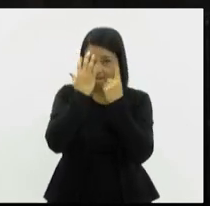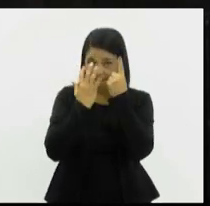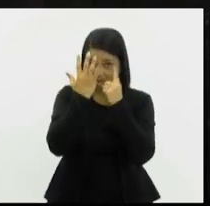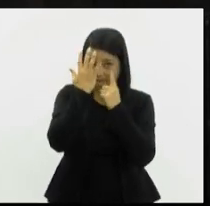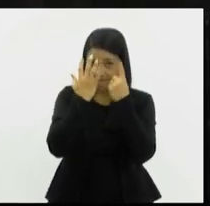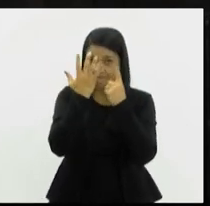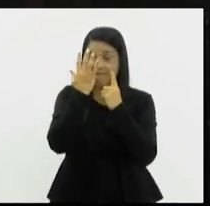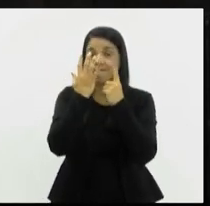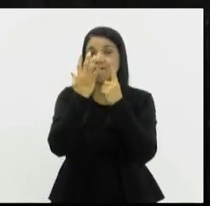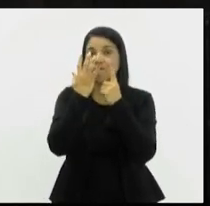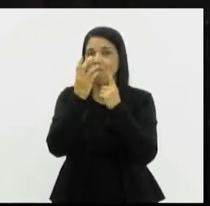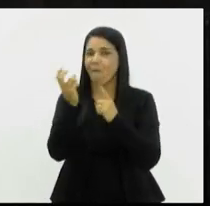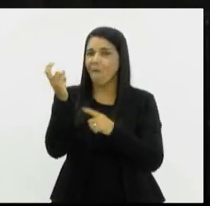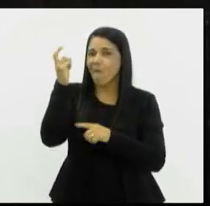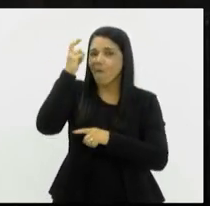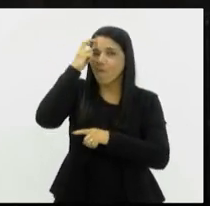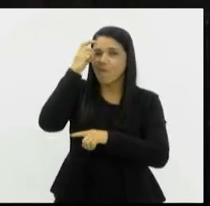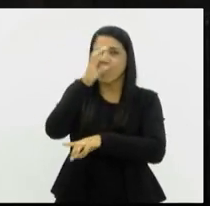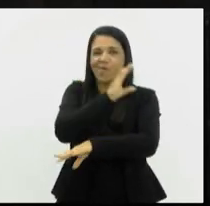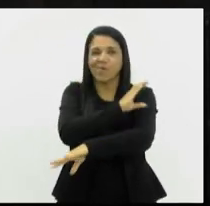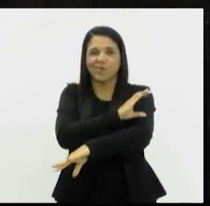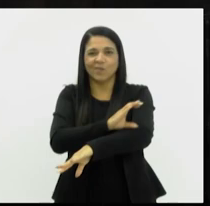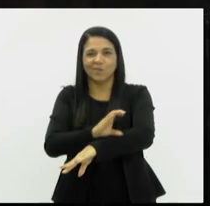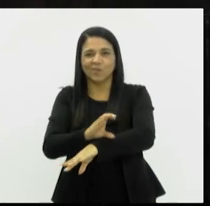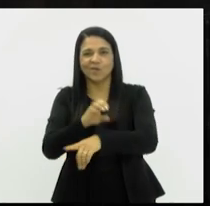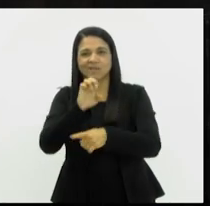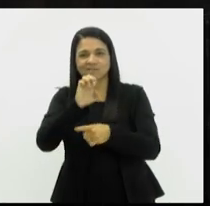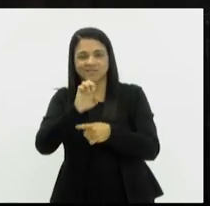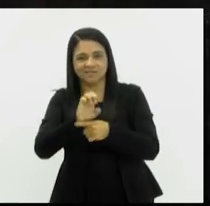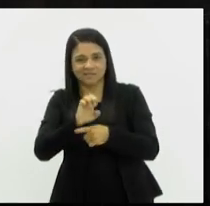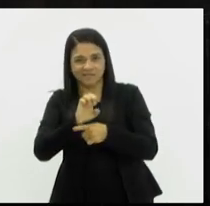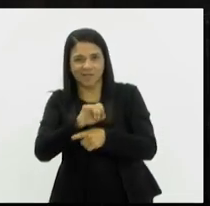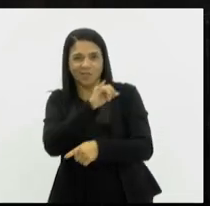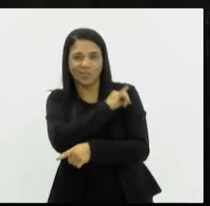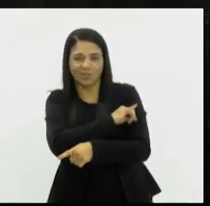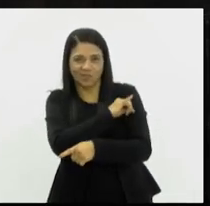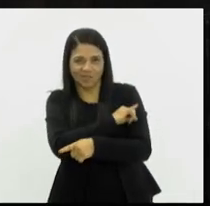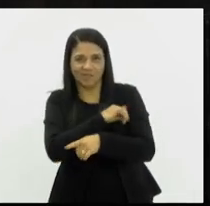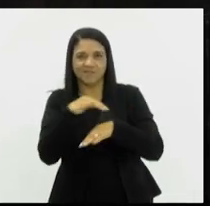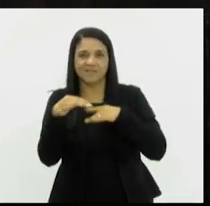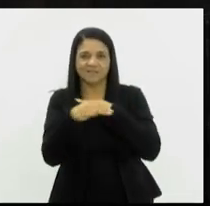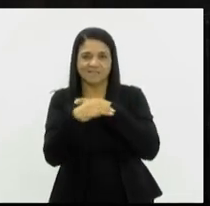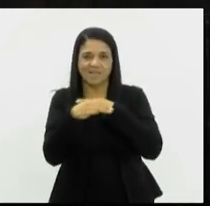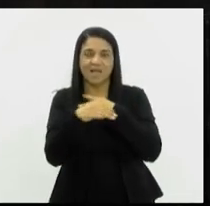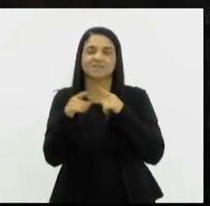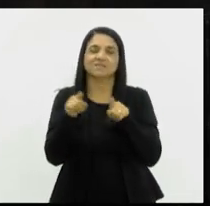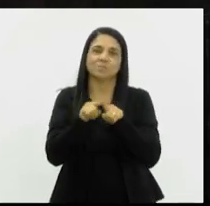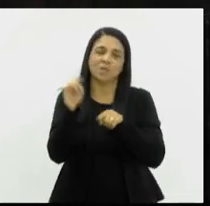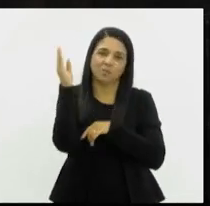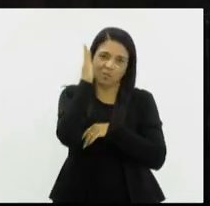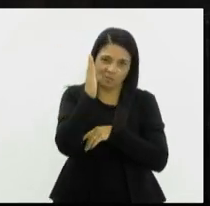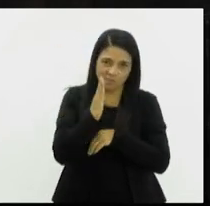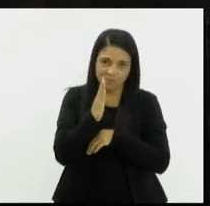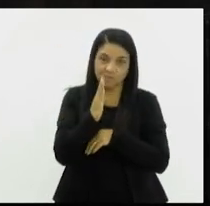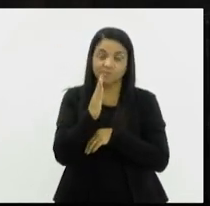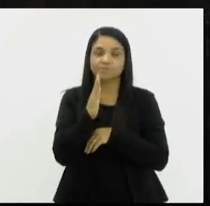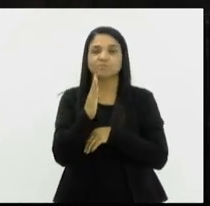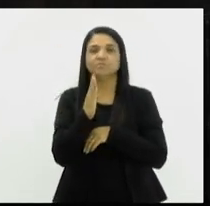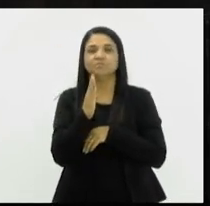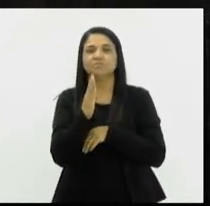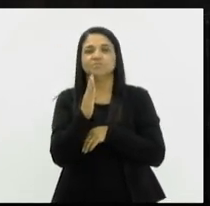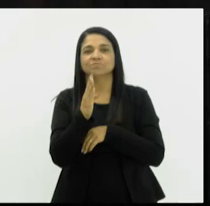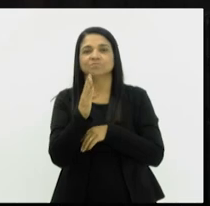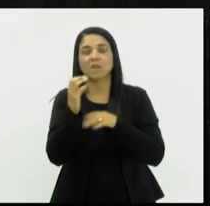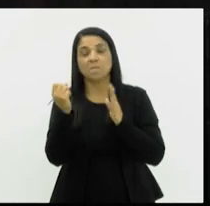acontecimento cultural da nossa cidade, do nosso estado e do nosso país. Então, queria deixar